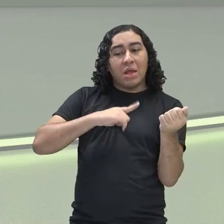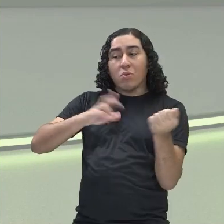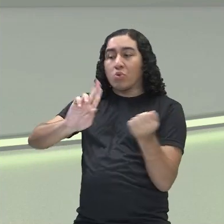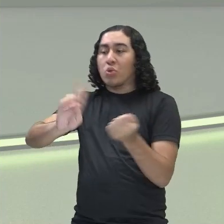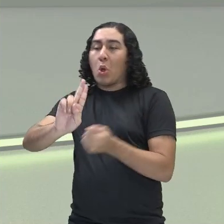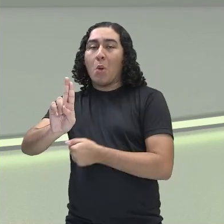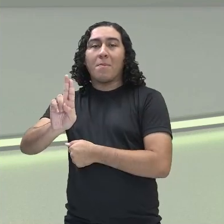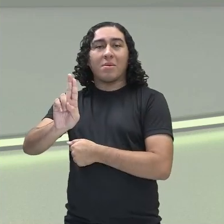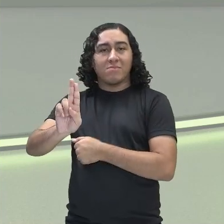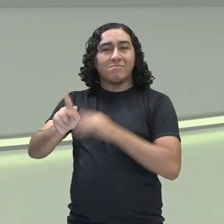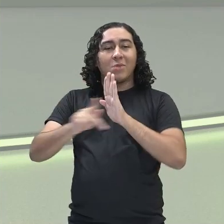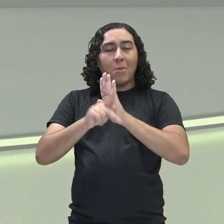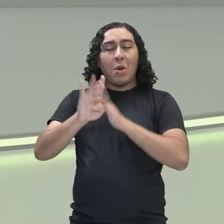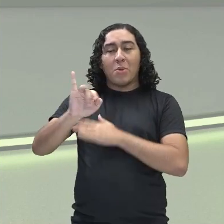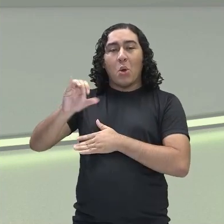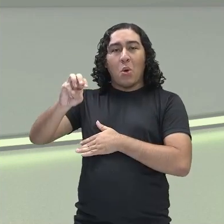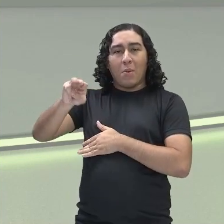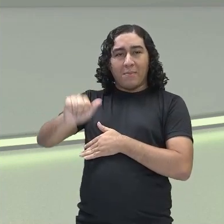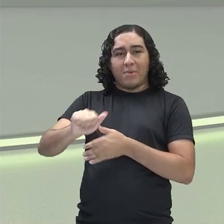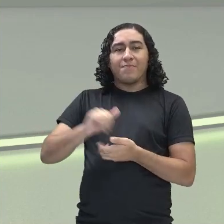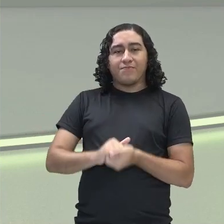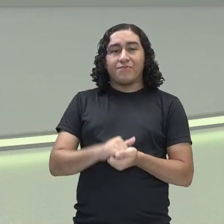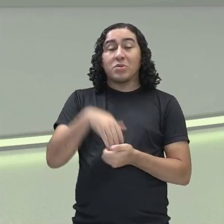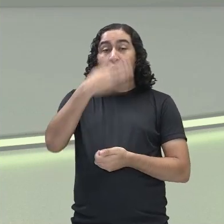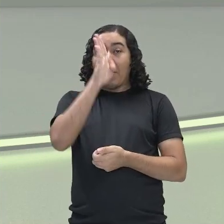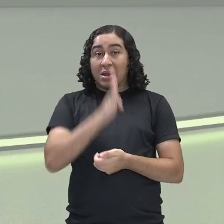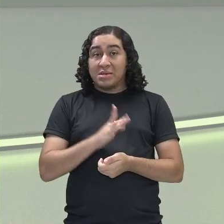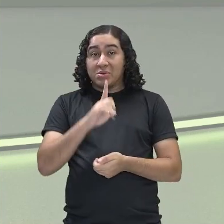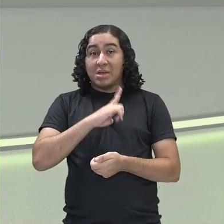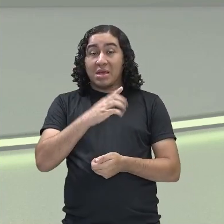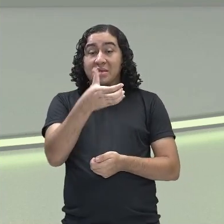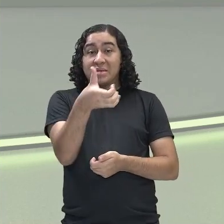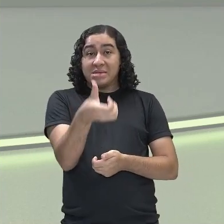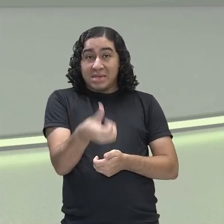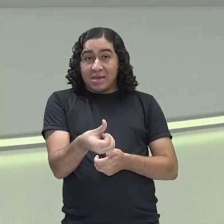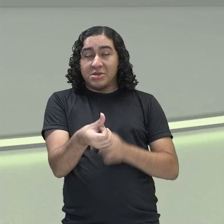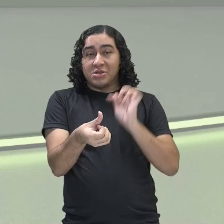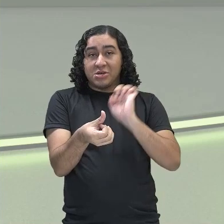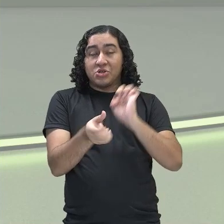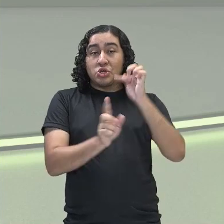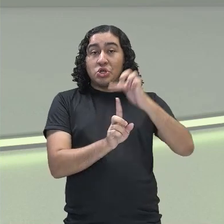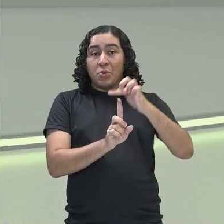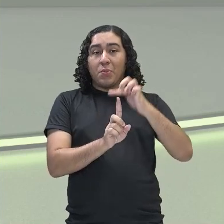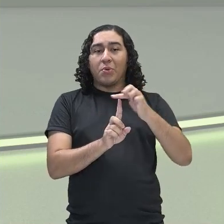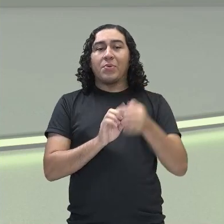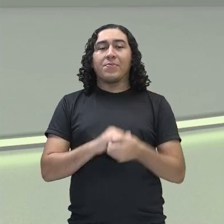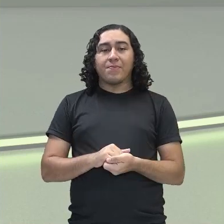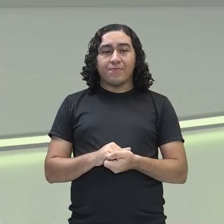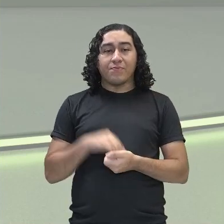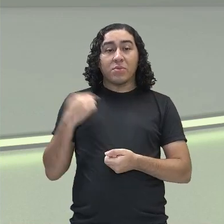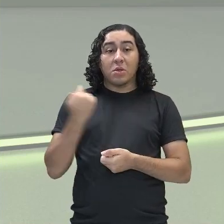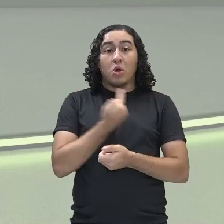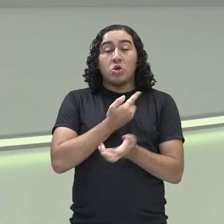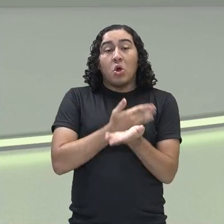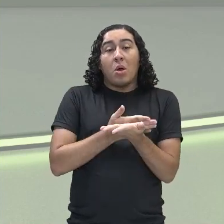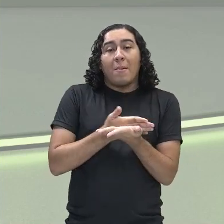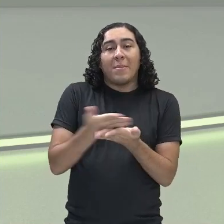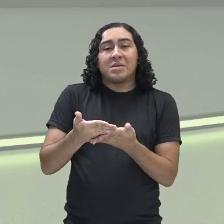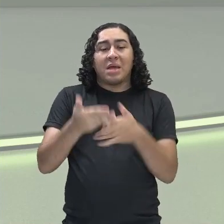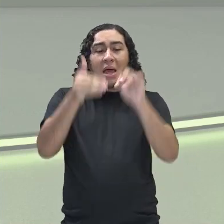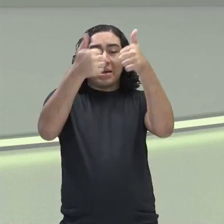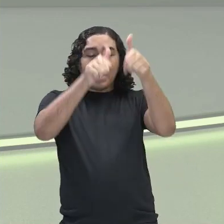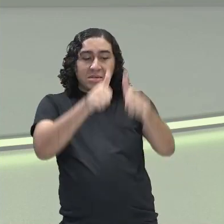observando que no Brasil a gente tem a presença de 6 tipos de biomas. E a gente vai iniciar observando com